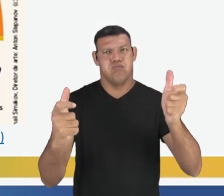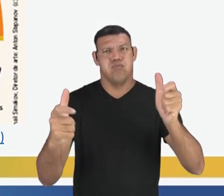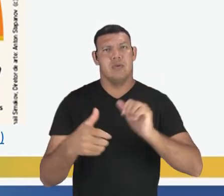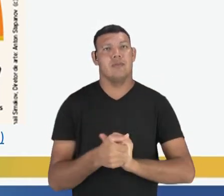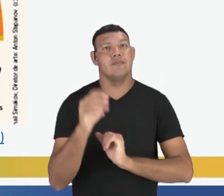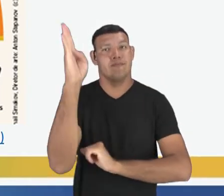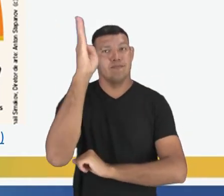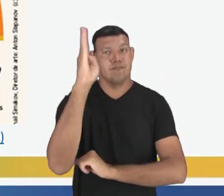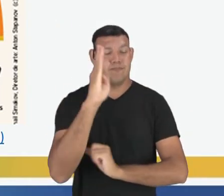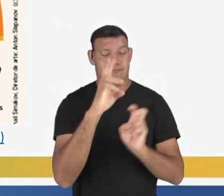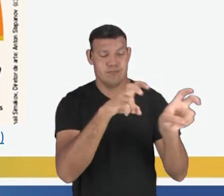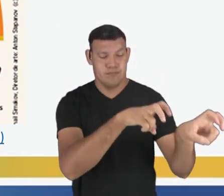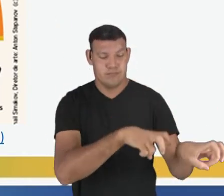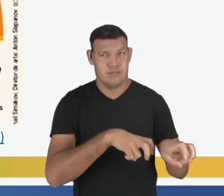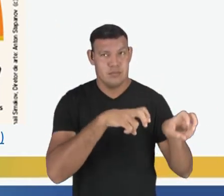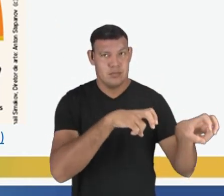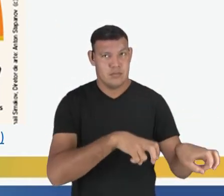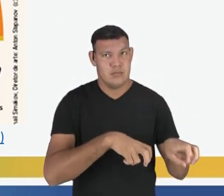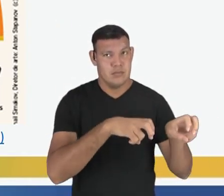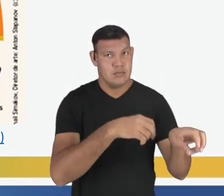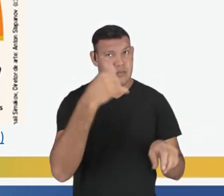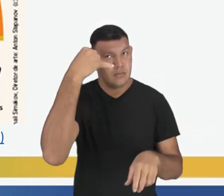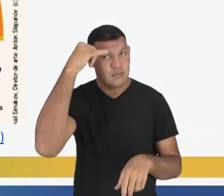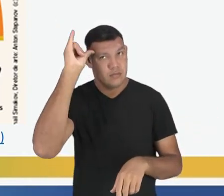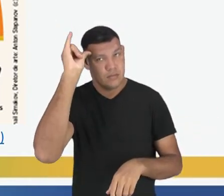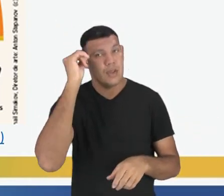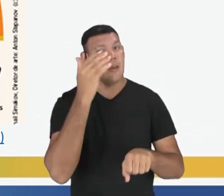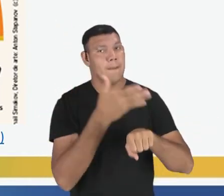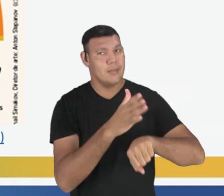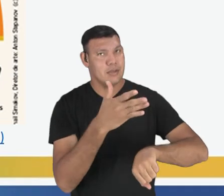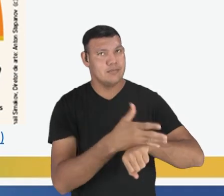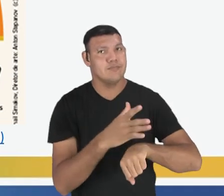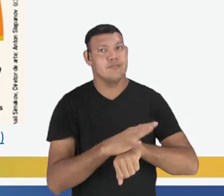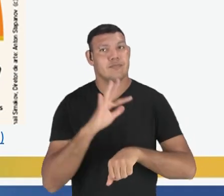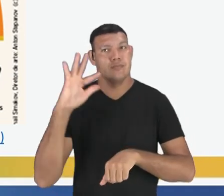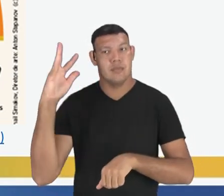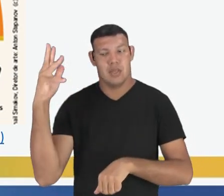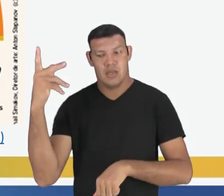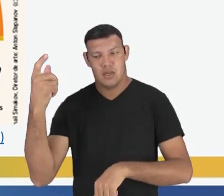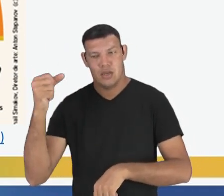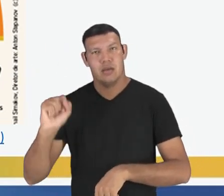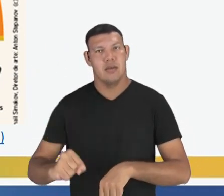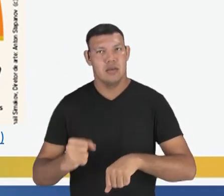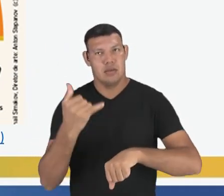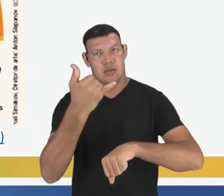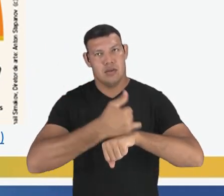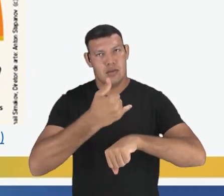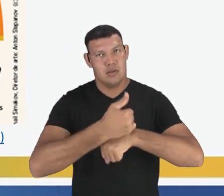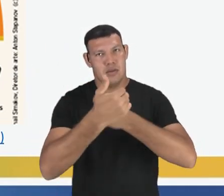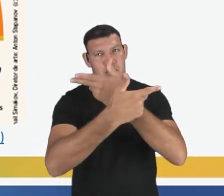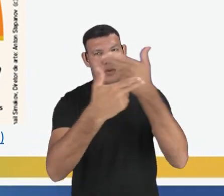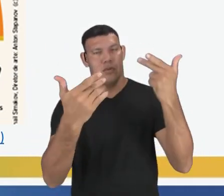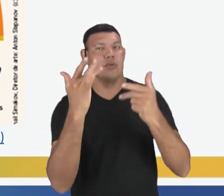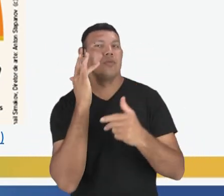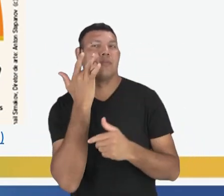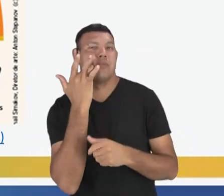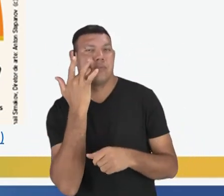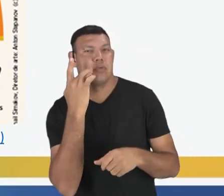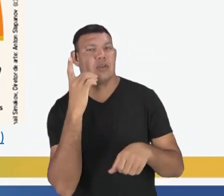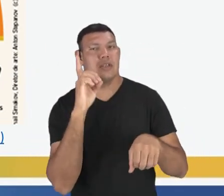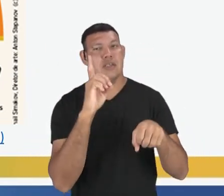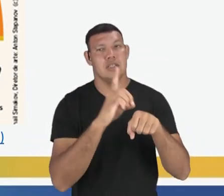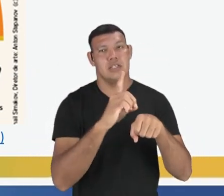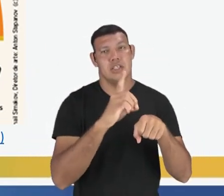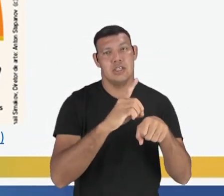setor agropecuário tem a sua grande participação, a África do Sul tem recursos minerais como ouro, como diamante, um dos